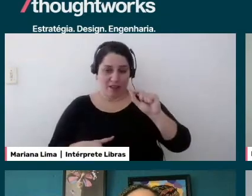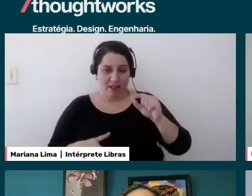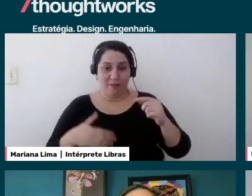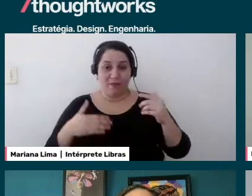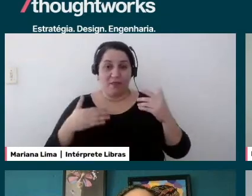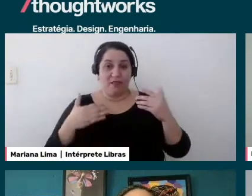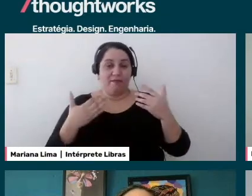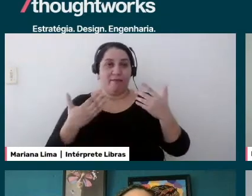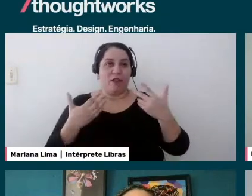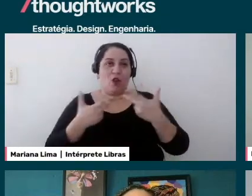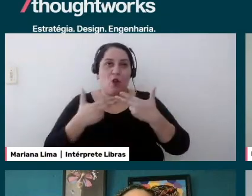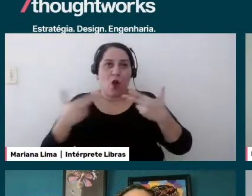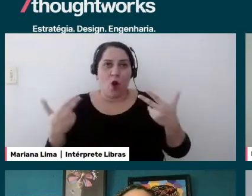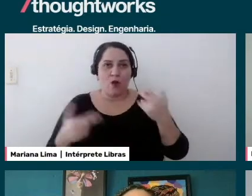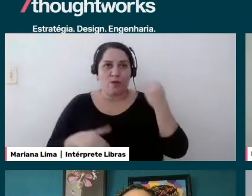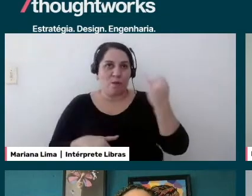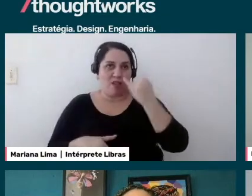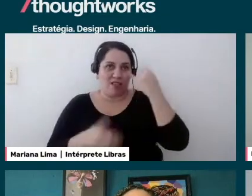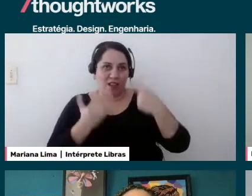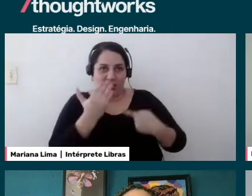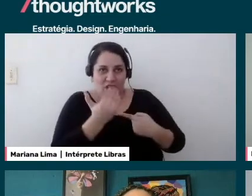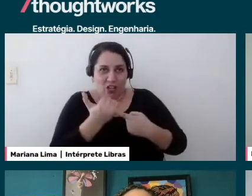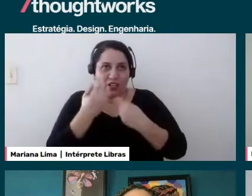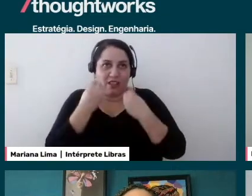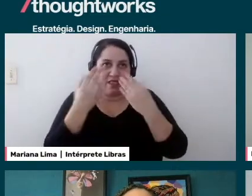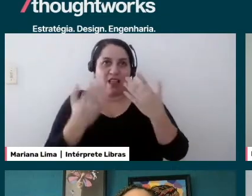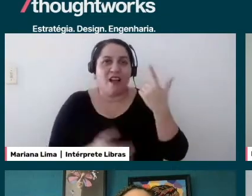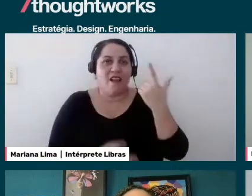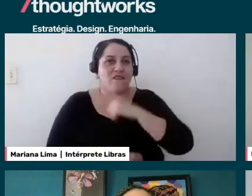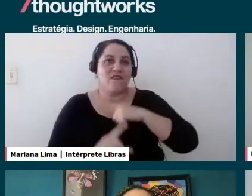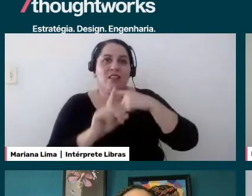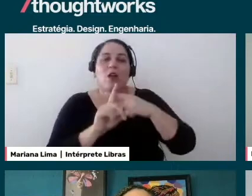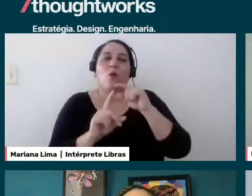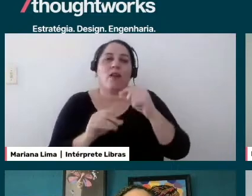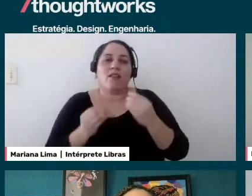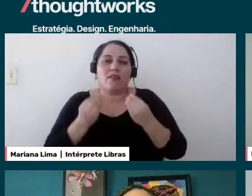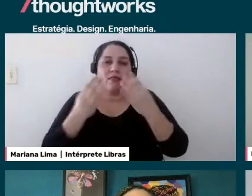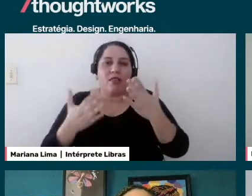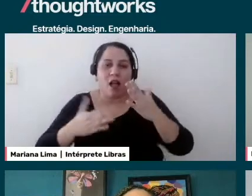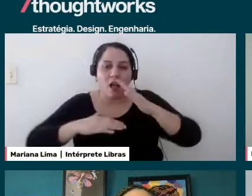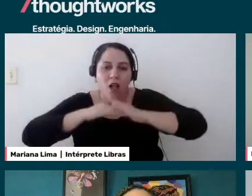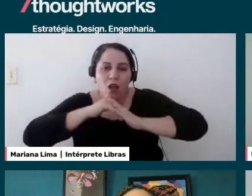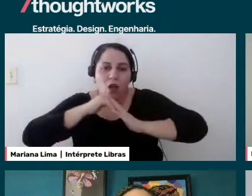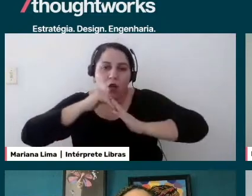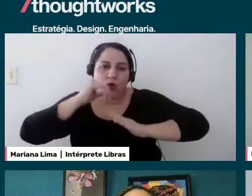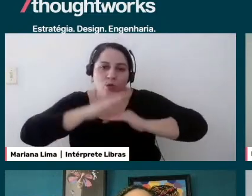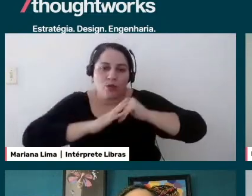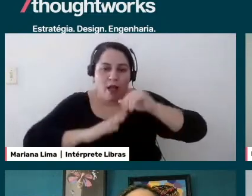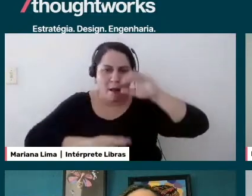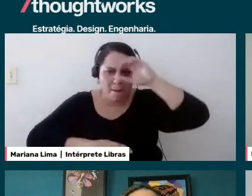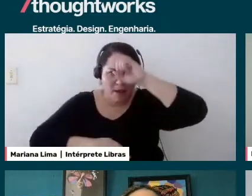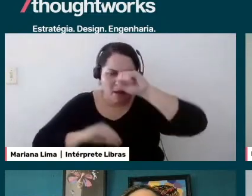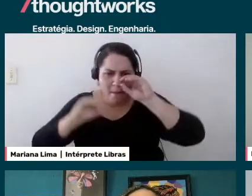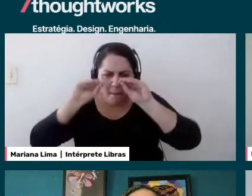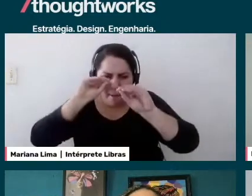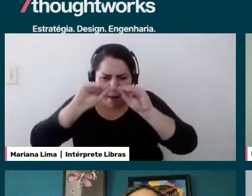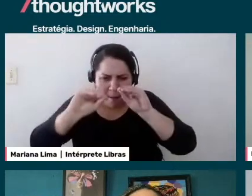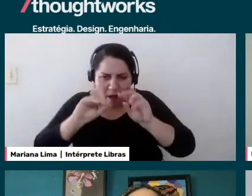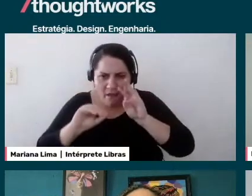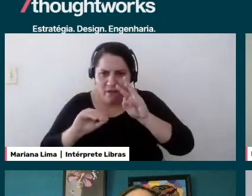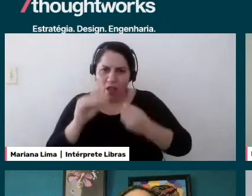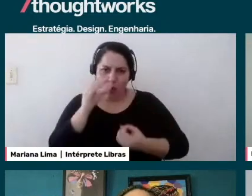programação como uma vantagem, é que você constrói. quando você aprende HTML e CSS, você constrói uma